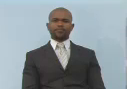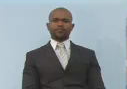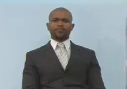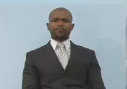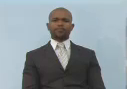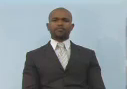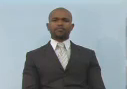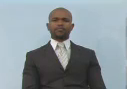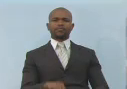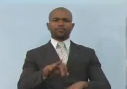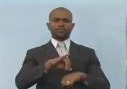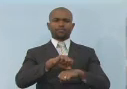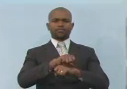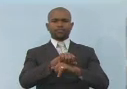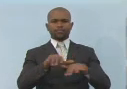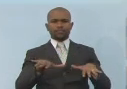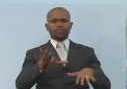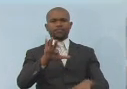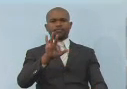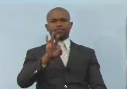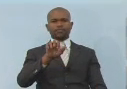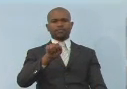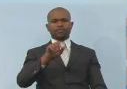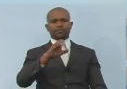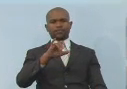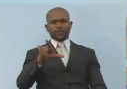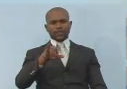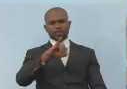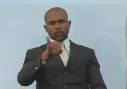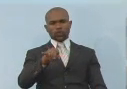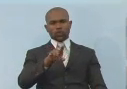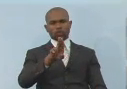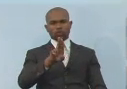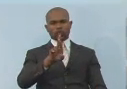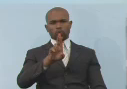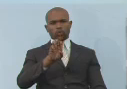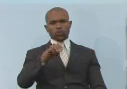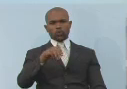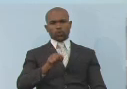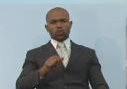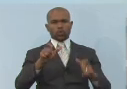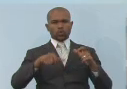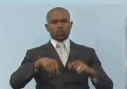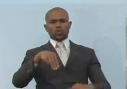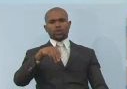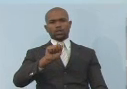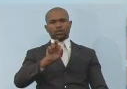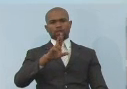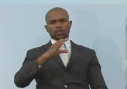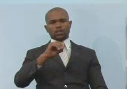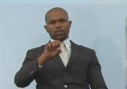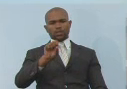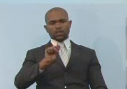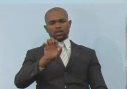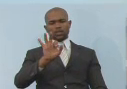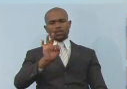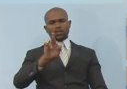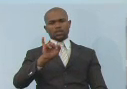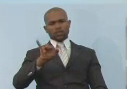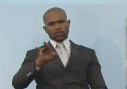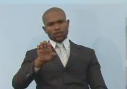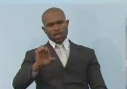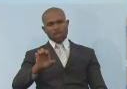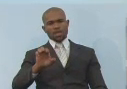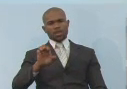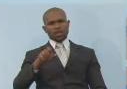descentralização, por exemplo, do Fácil lá do Jurema, né? Lá para o Conjunto Marcos Freire, que é a minha região ali, né? E a